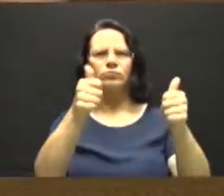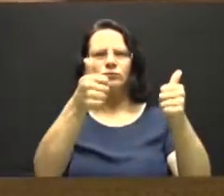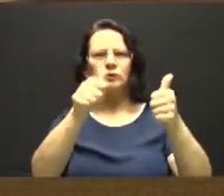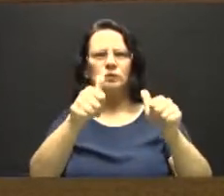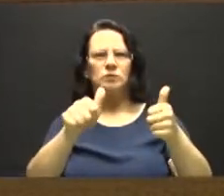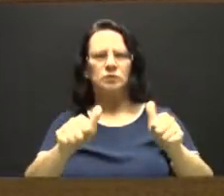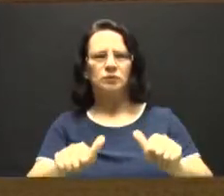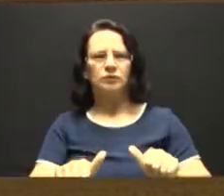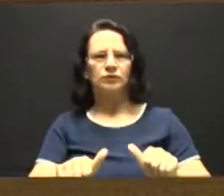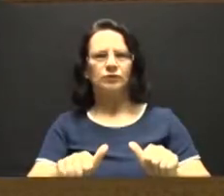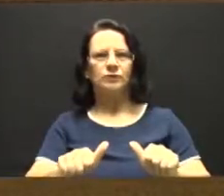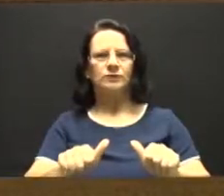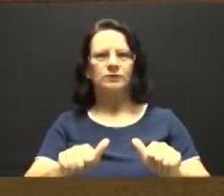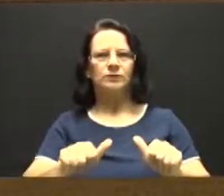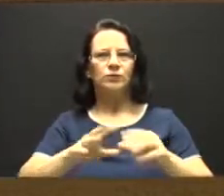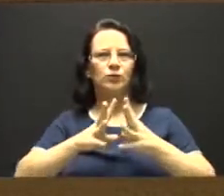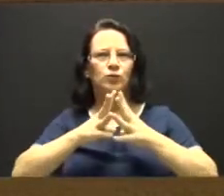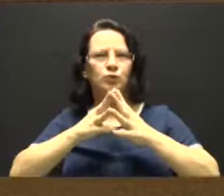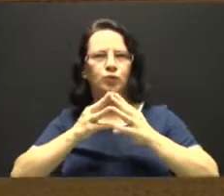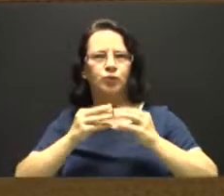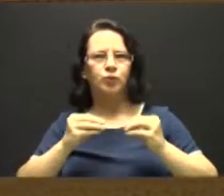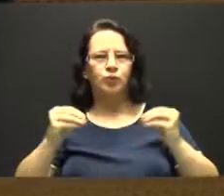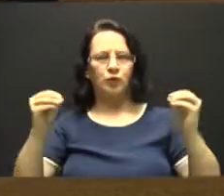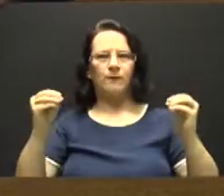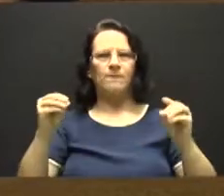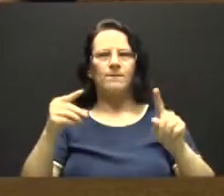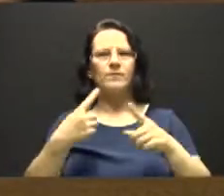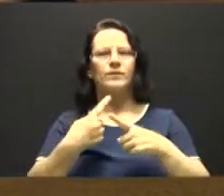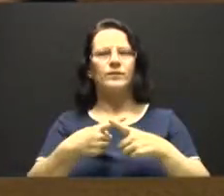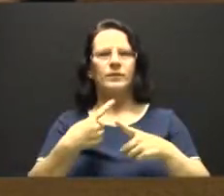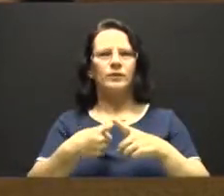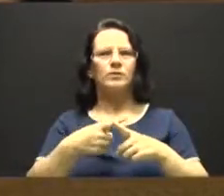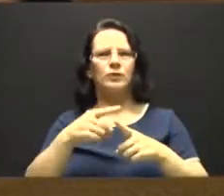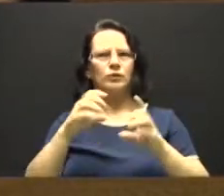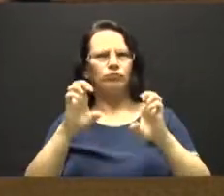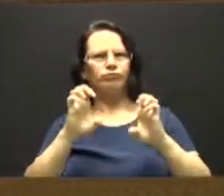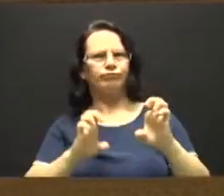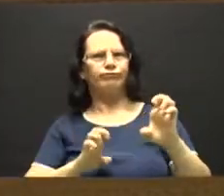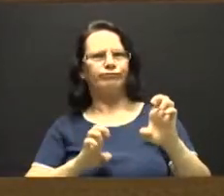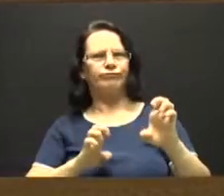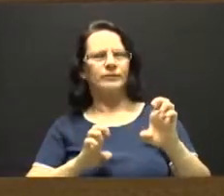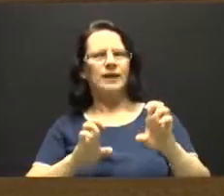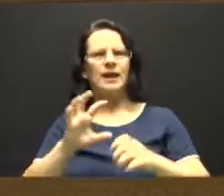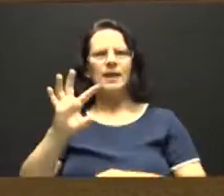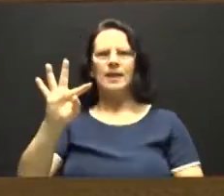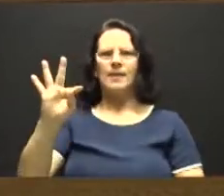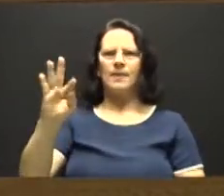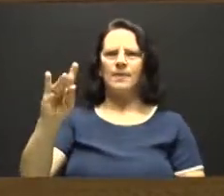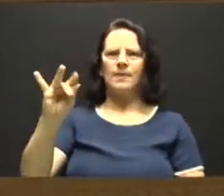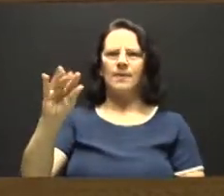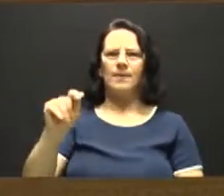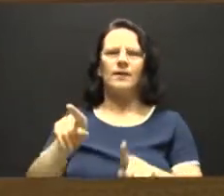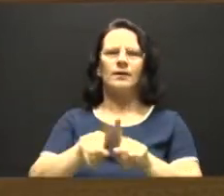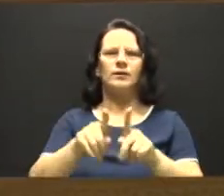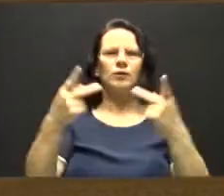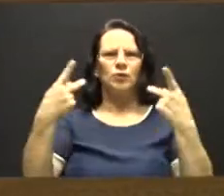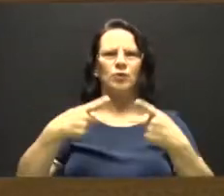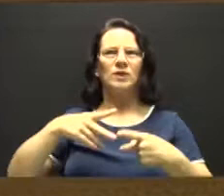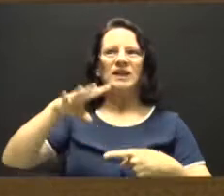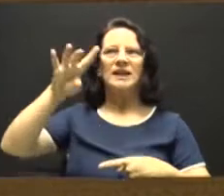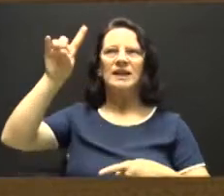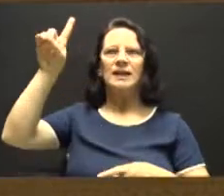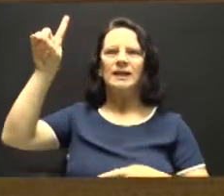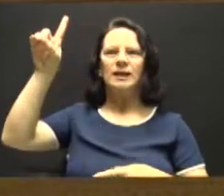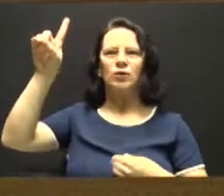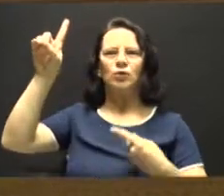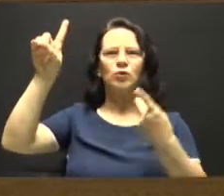ao propor que a técnica poderia sobrepor à ética humano poderia sobrepor a deus